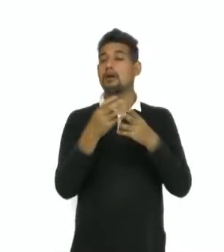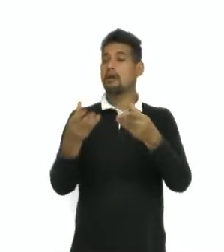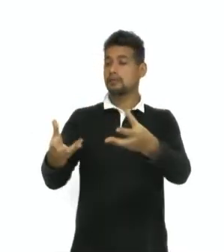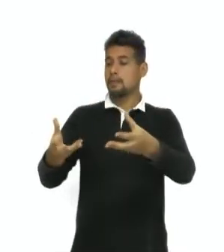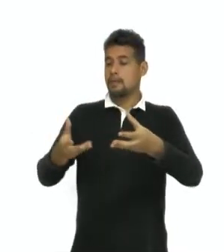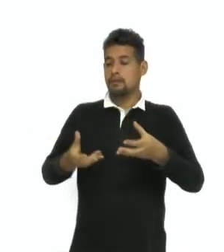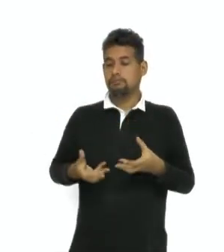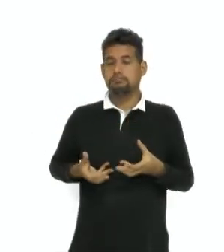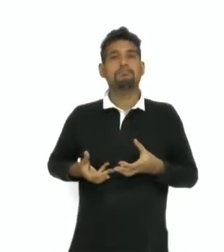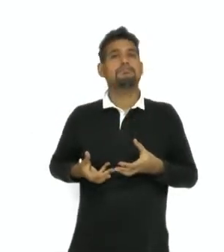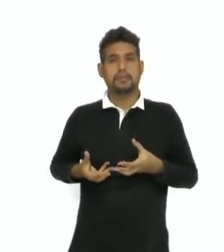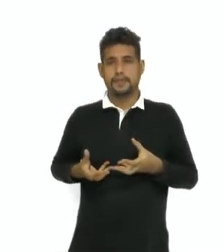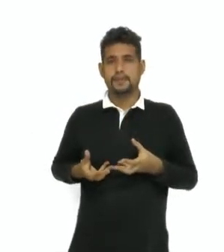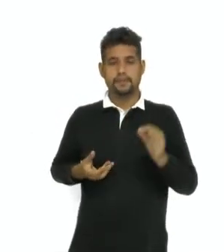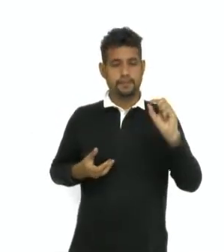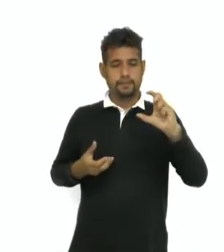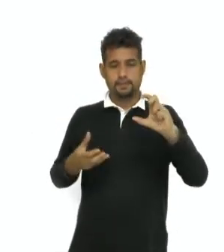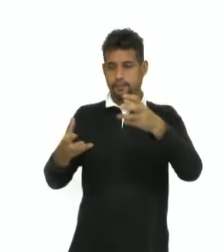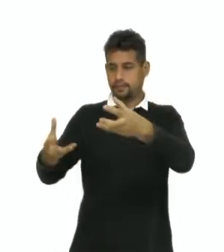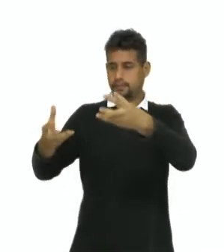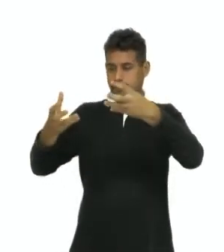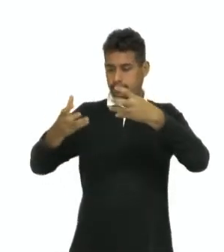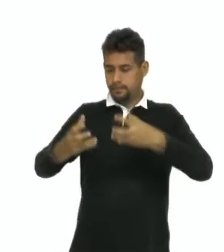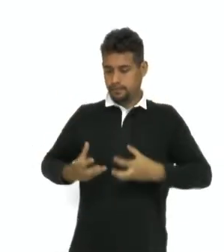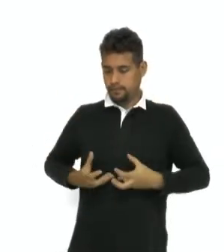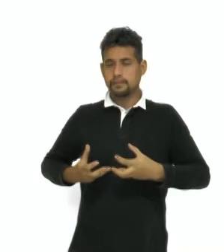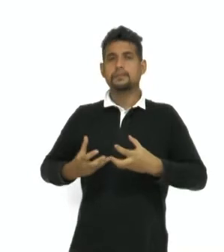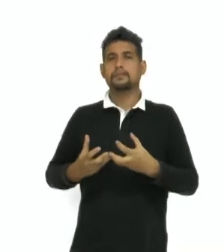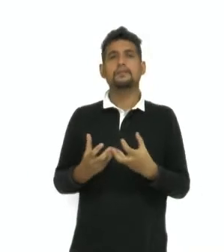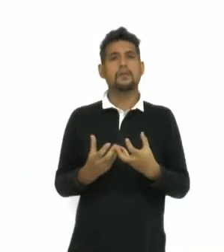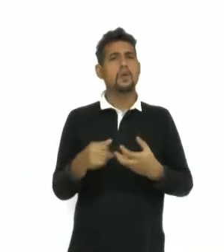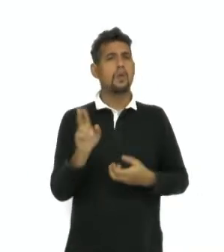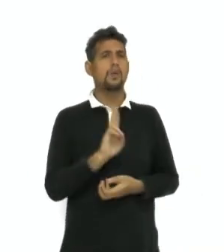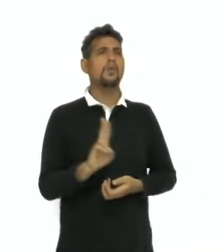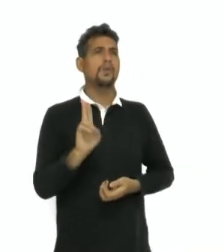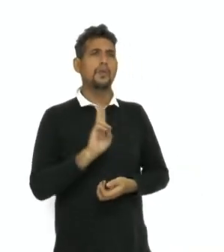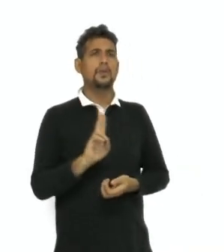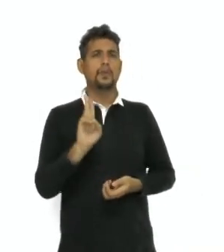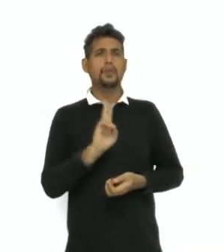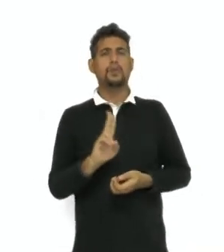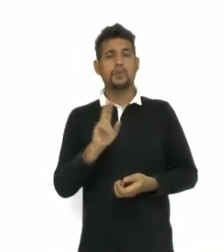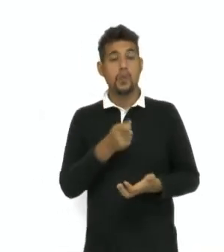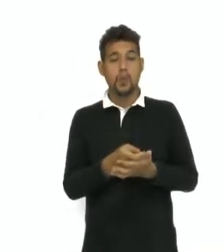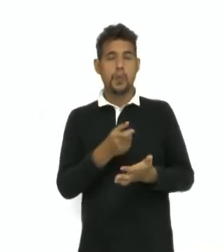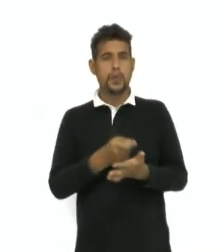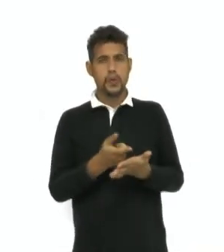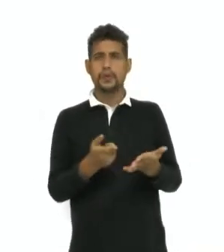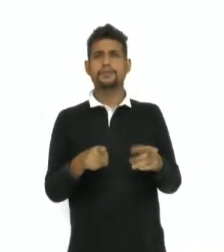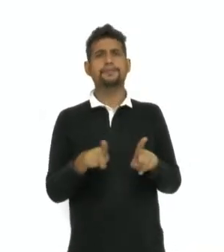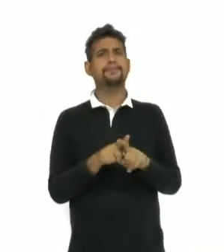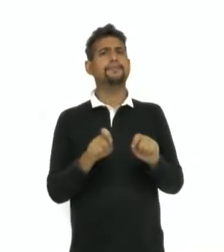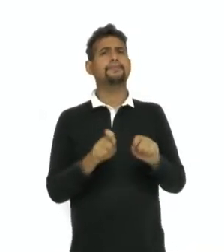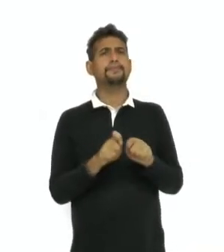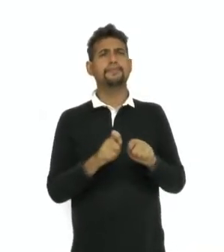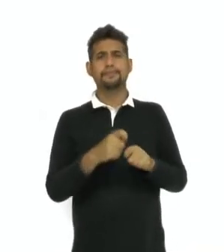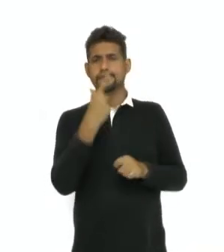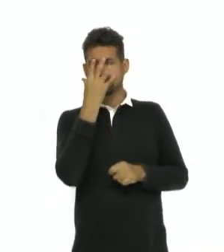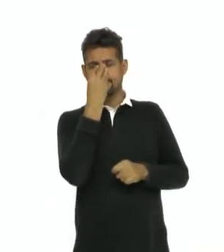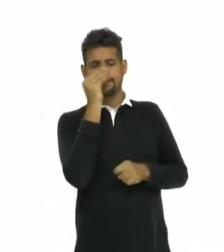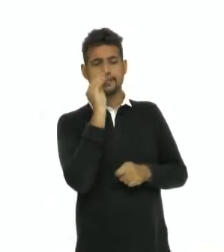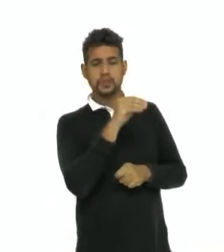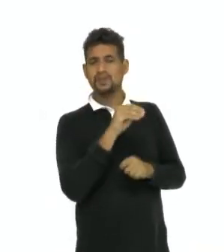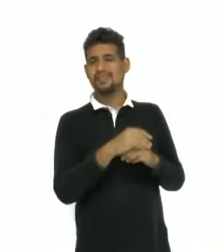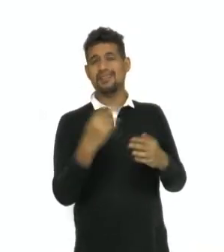fora essa pilha ou recebeu do fabricante, o consumidor comprou essa pilha e fez o descarte num